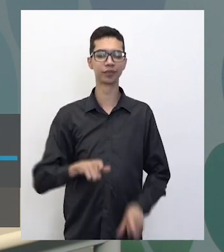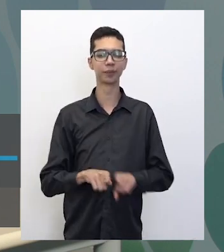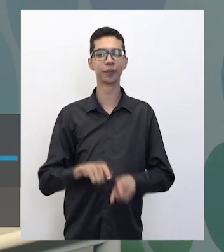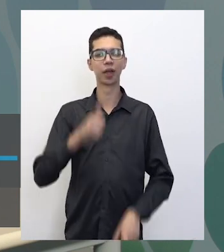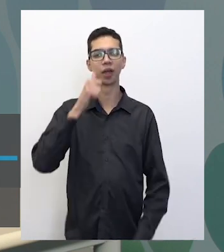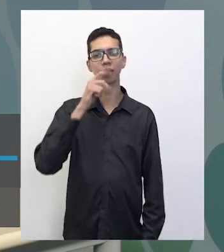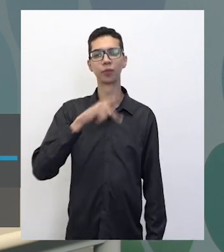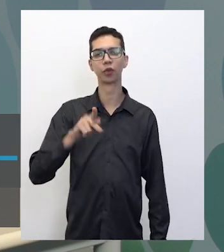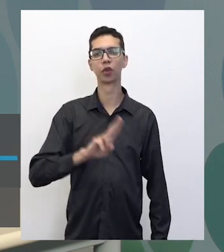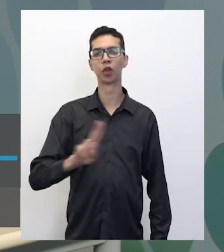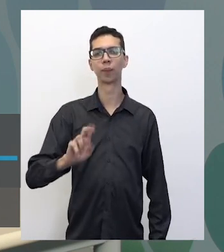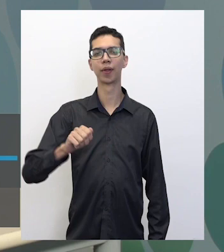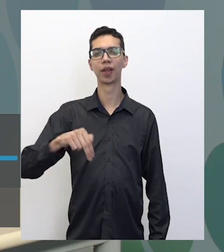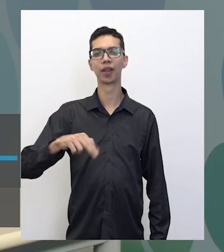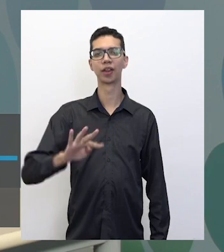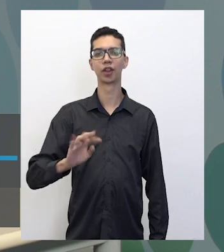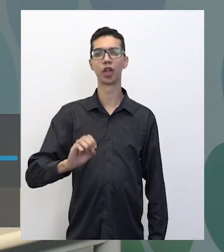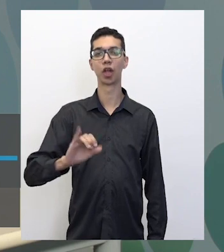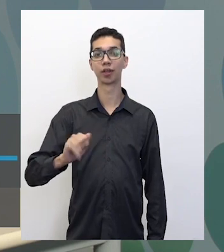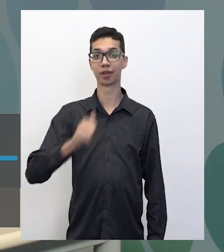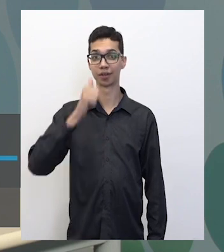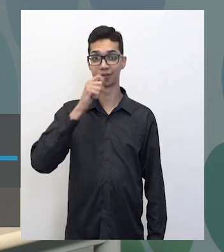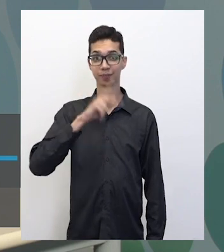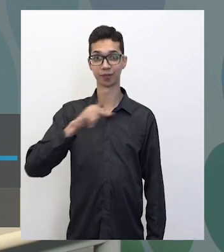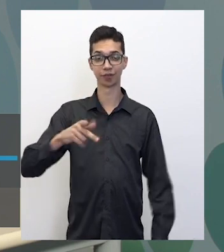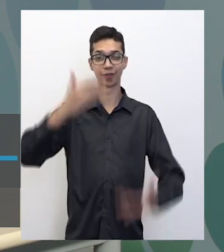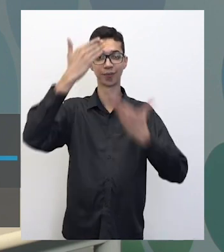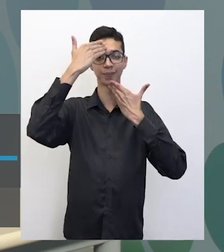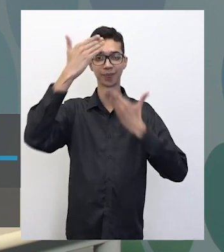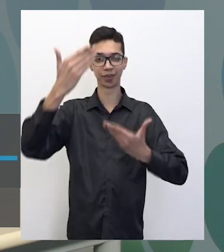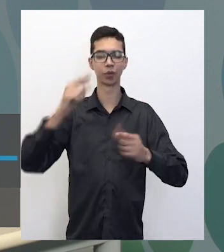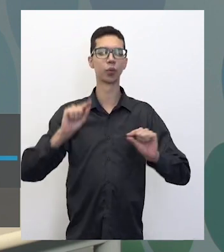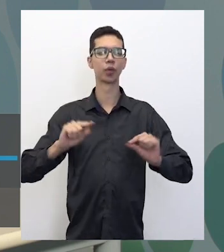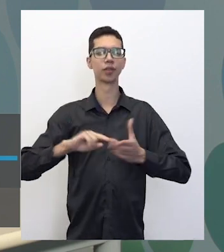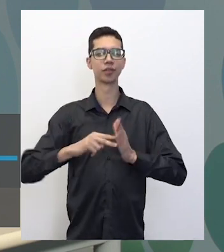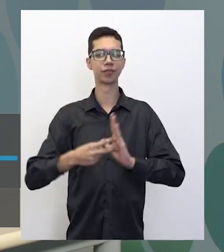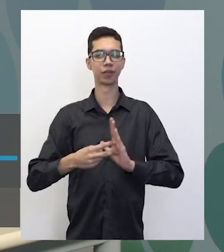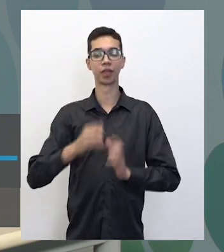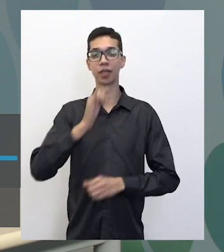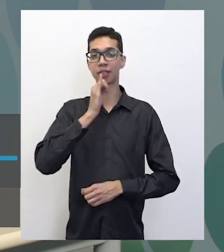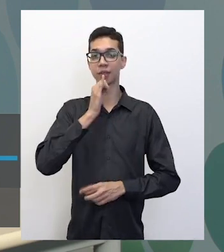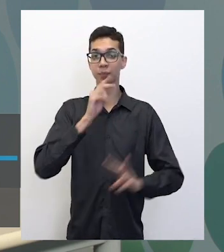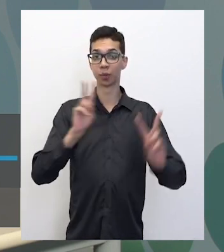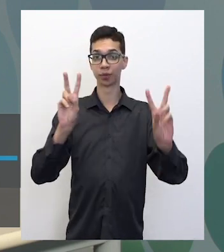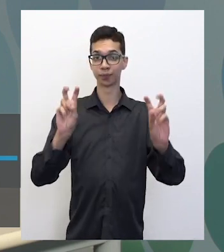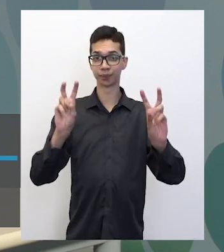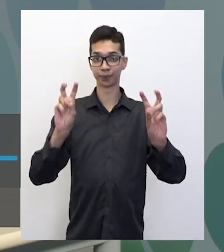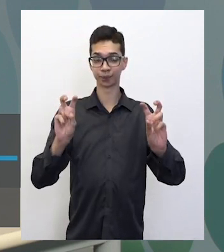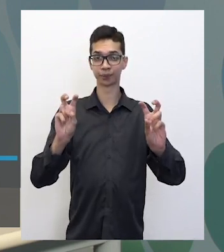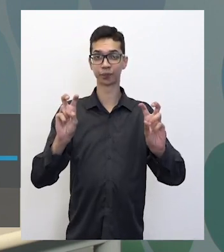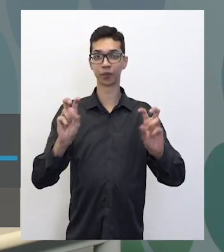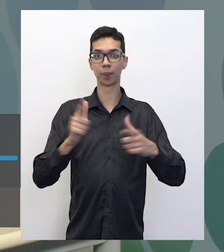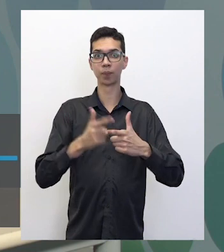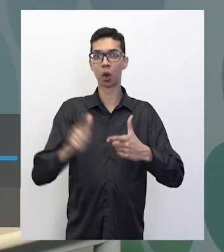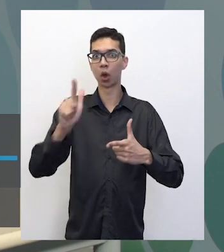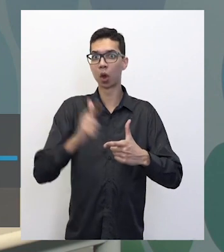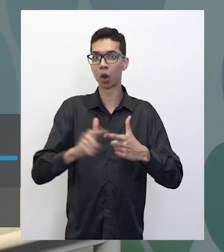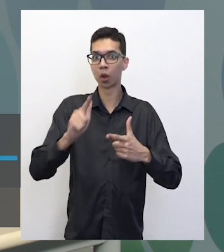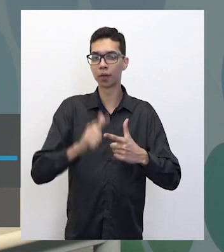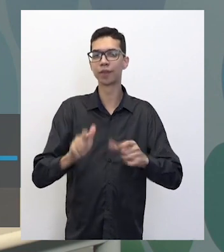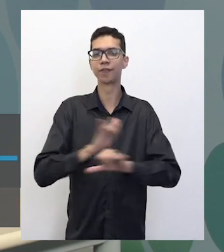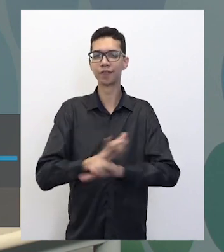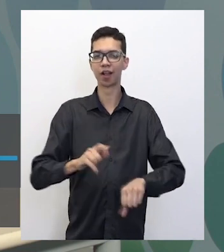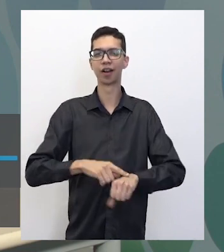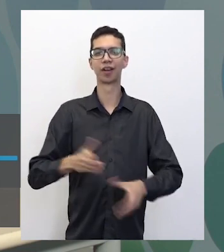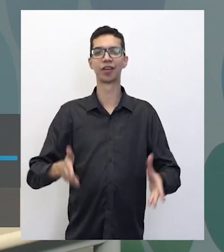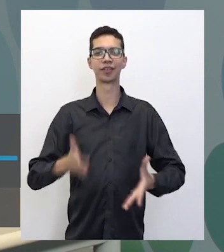Pro Antônia. Obrigada, viu, Pro? Intervenção cênica é abordar um tema polêmico durante o teatro. Muito bem,